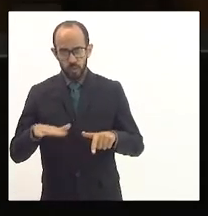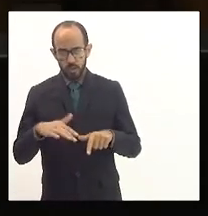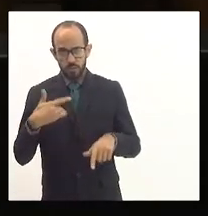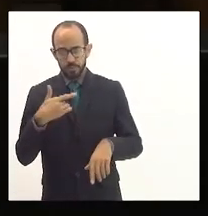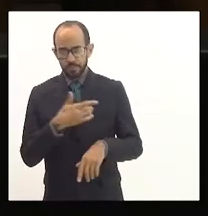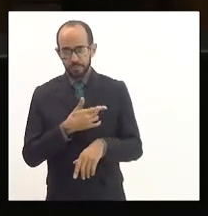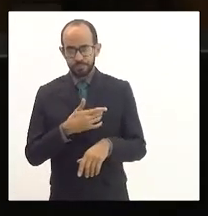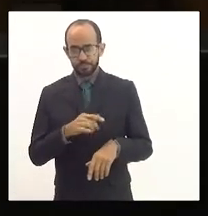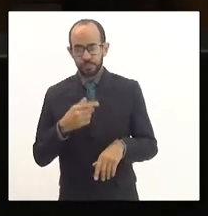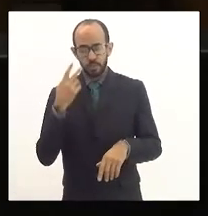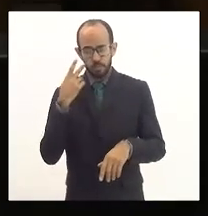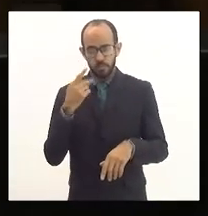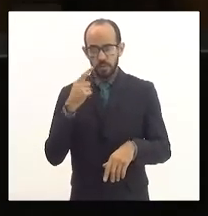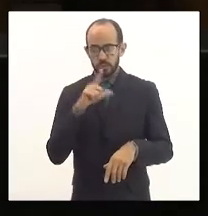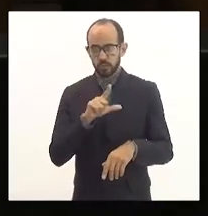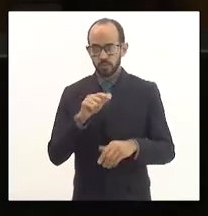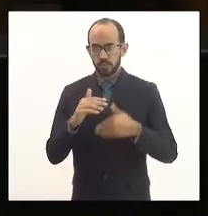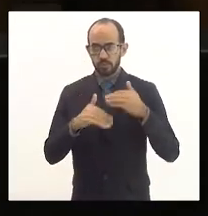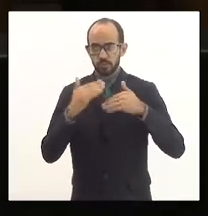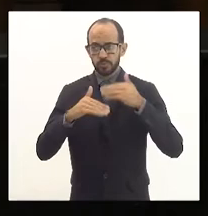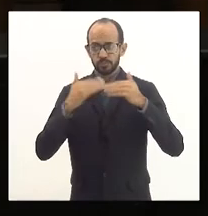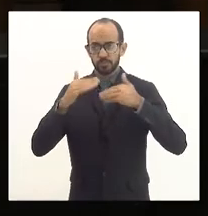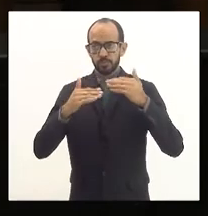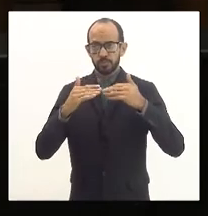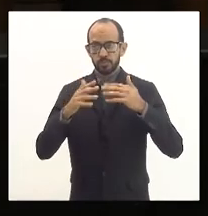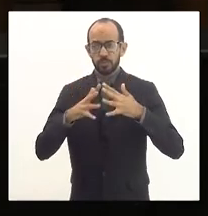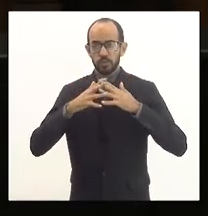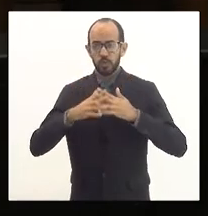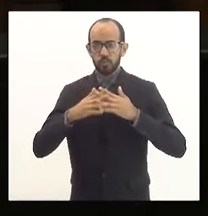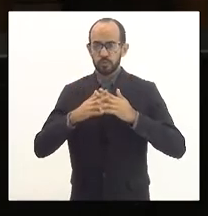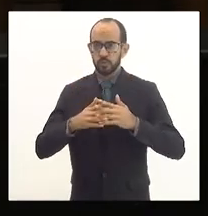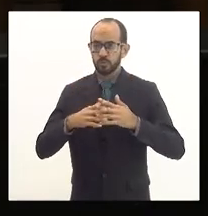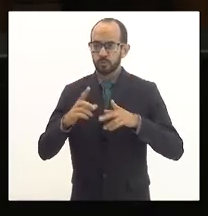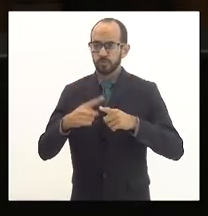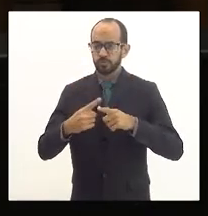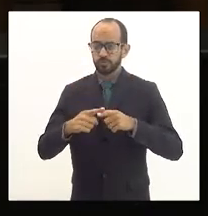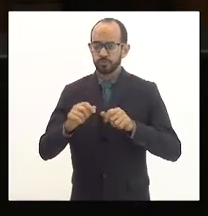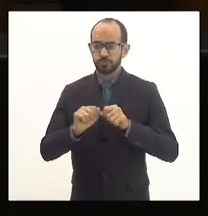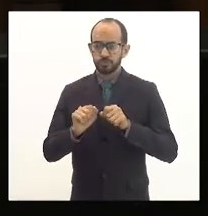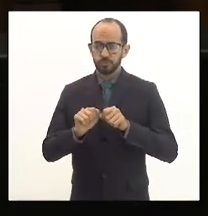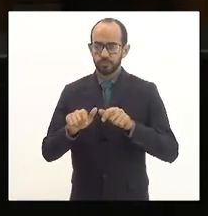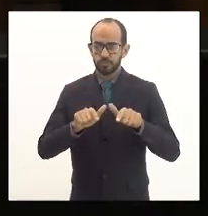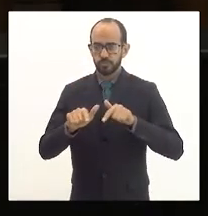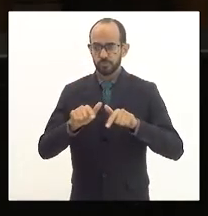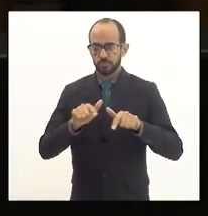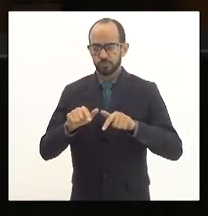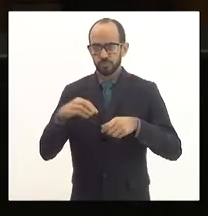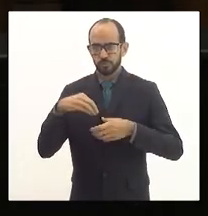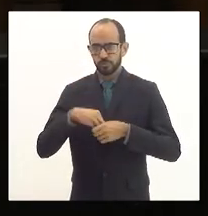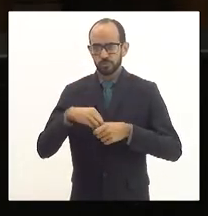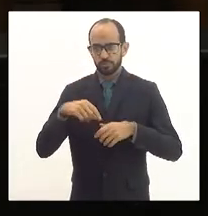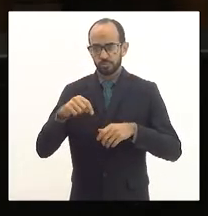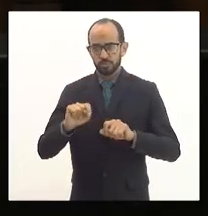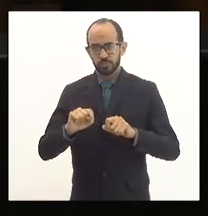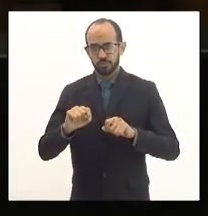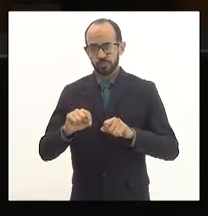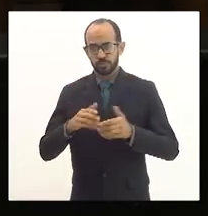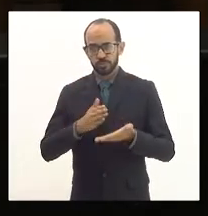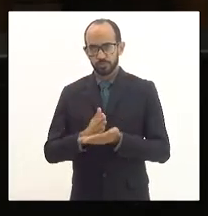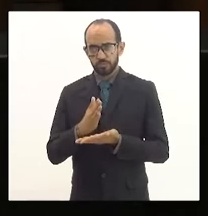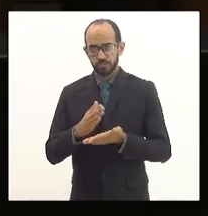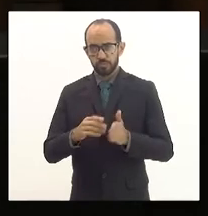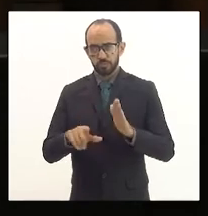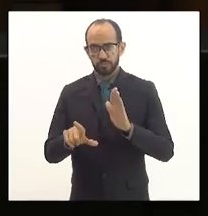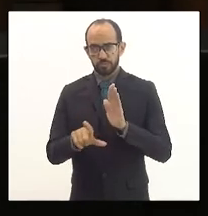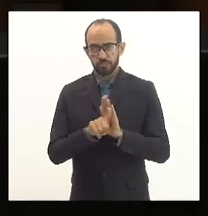para que a gente consiga avançar nesse imbróglio nós fizemos todo um trabalho interno aprovamos a lei